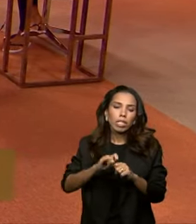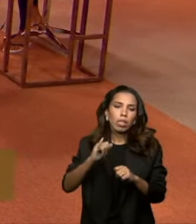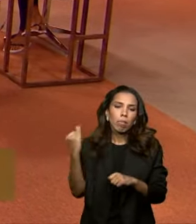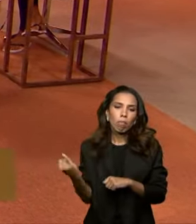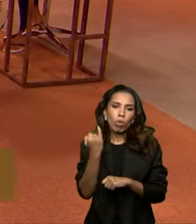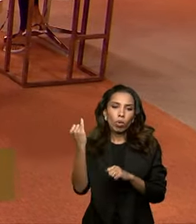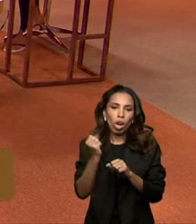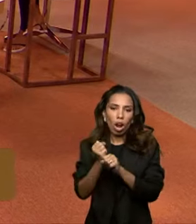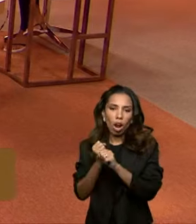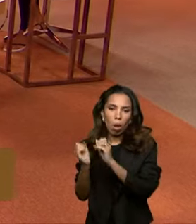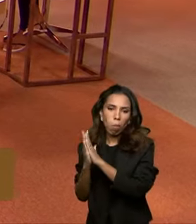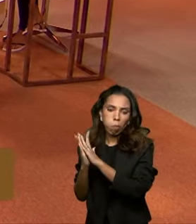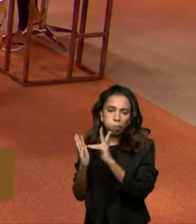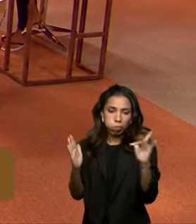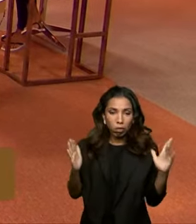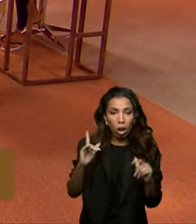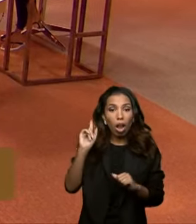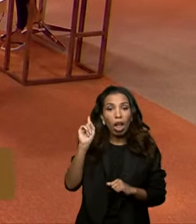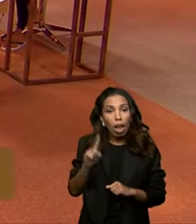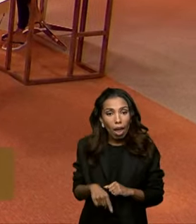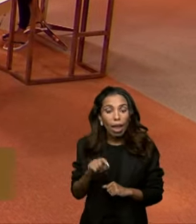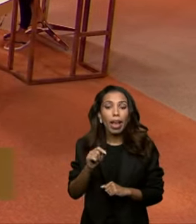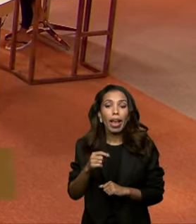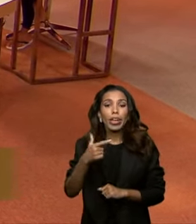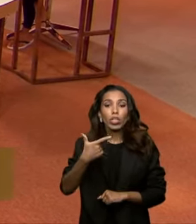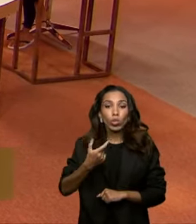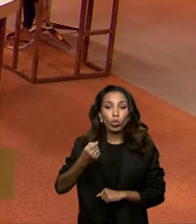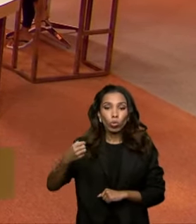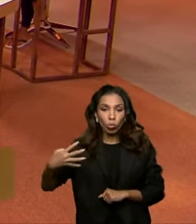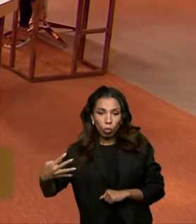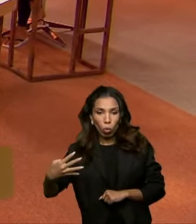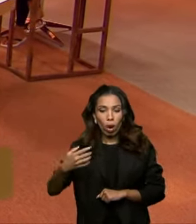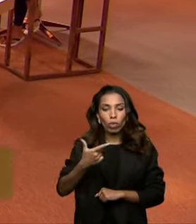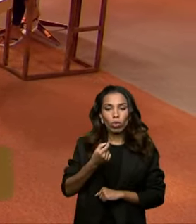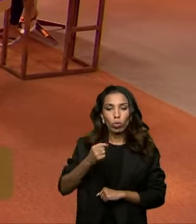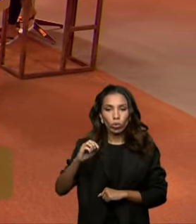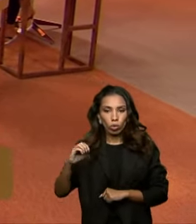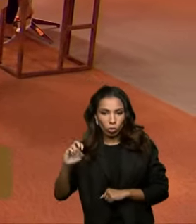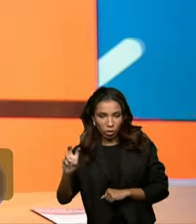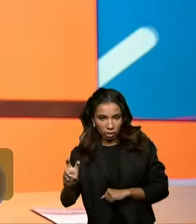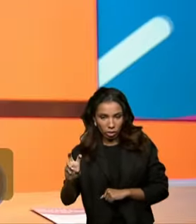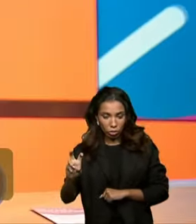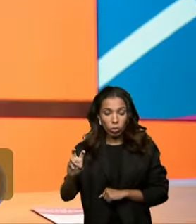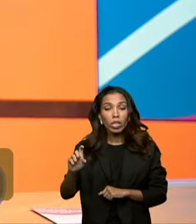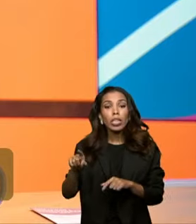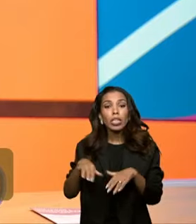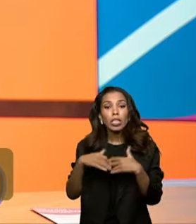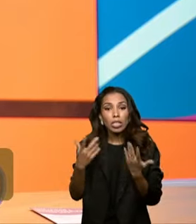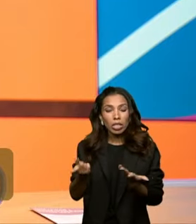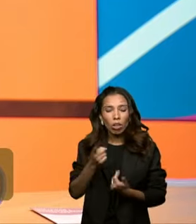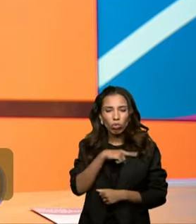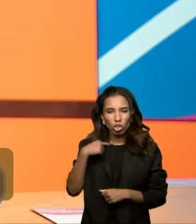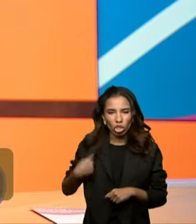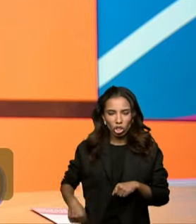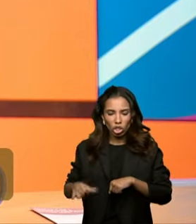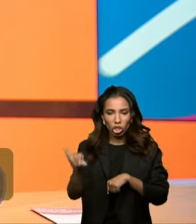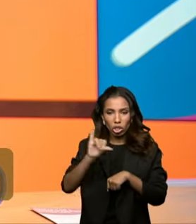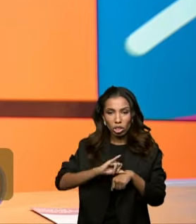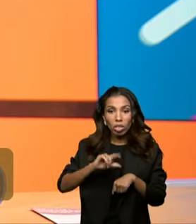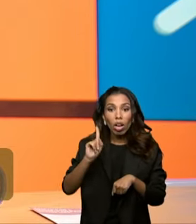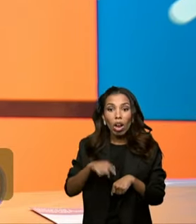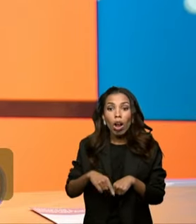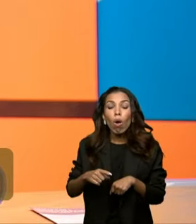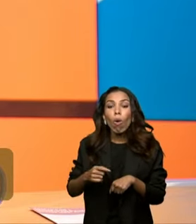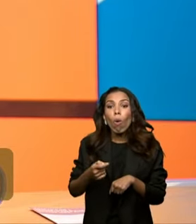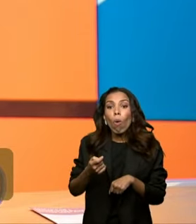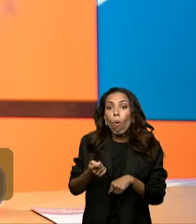Mas ela tem um antecedente que foi, em 2004, 2005, Singapura conseguiu eliminar e praticamente zerar a